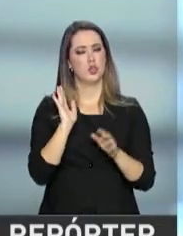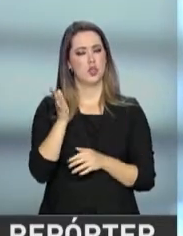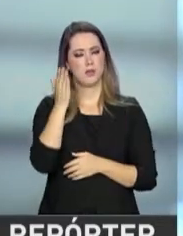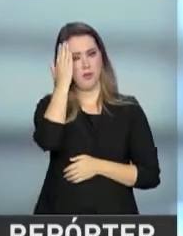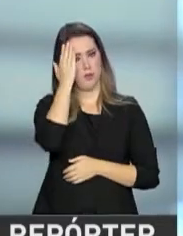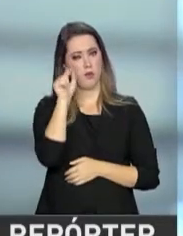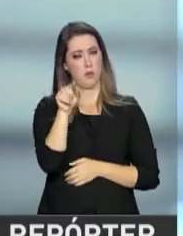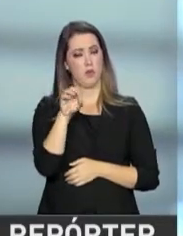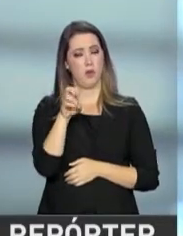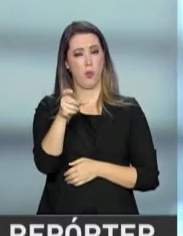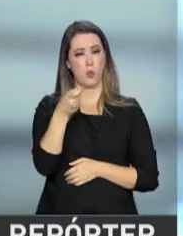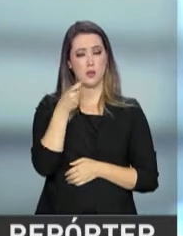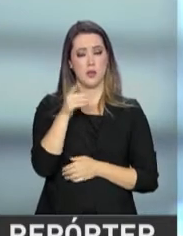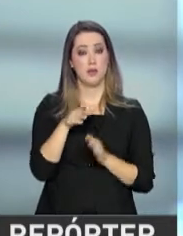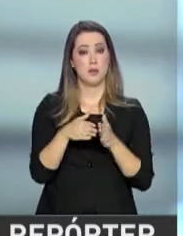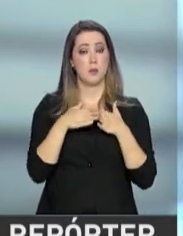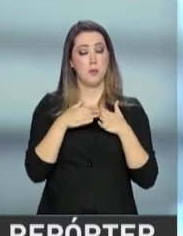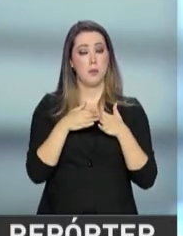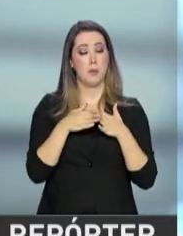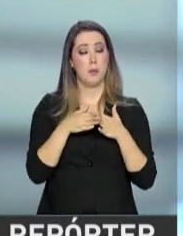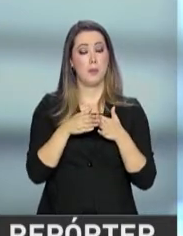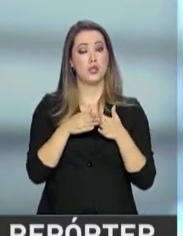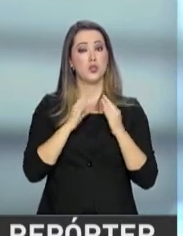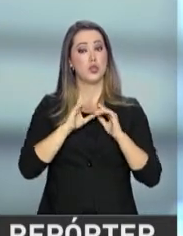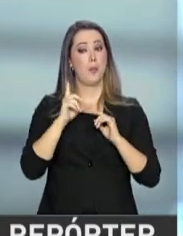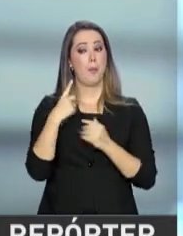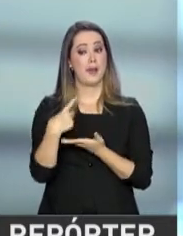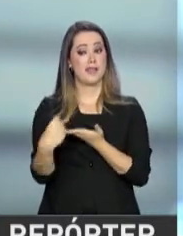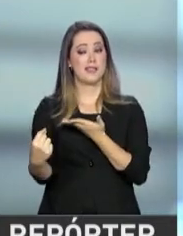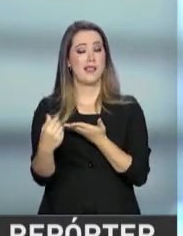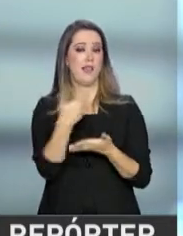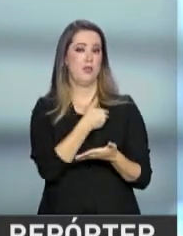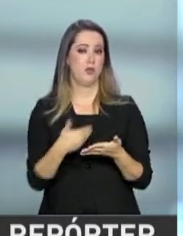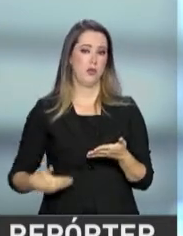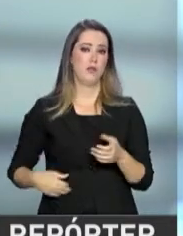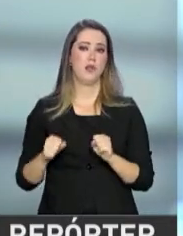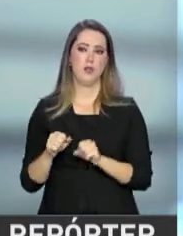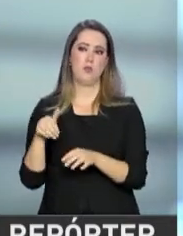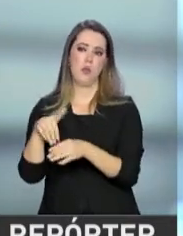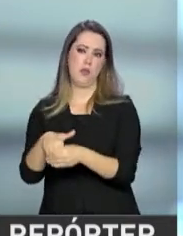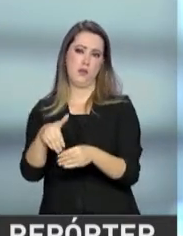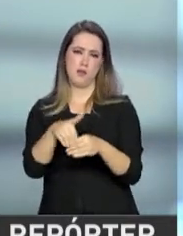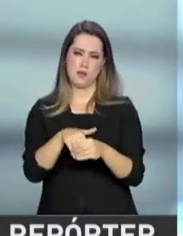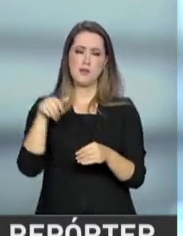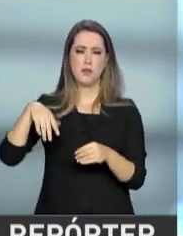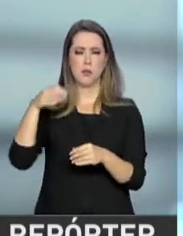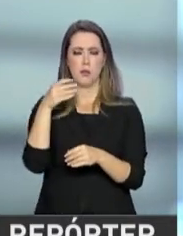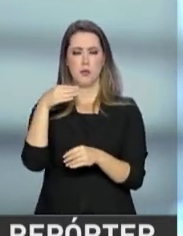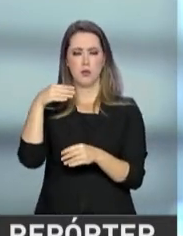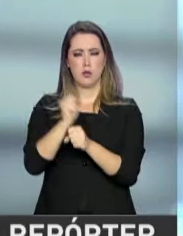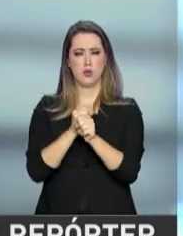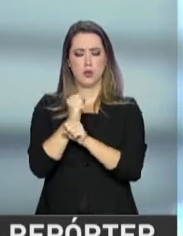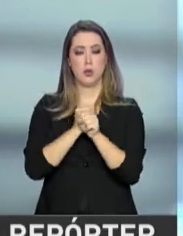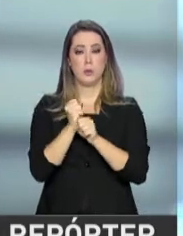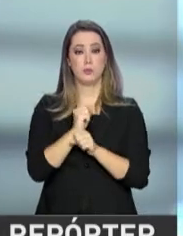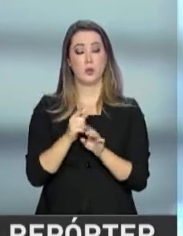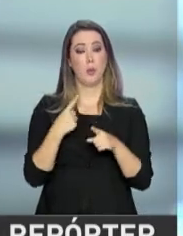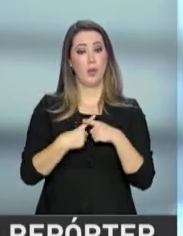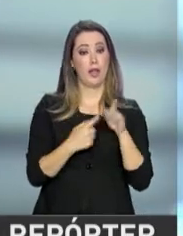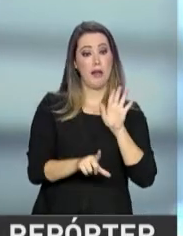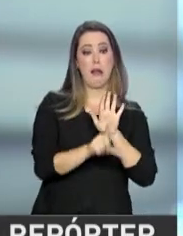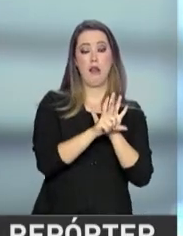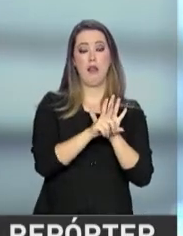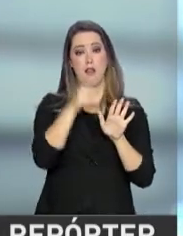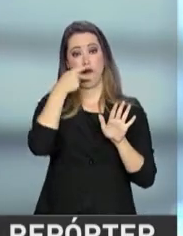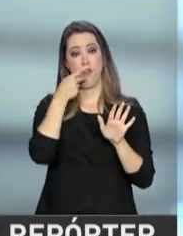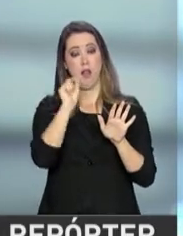dessas pastas pediram para deixar o governo, para poderem participar, concorrer nas eleições deste ano. Segundo a lei, o prazo para